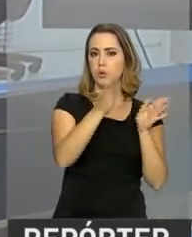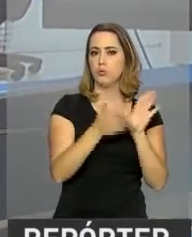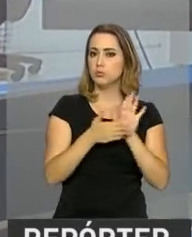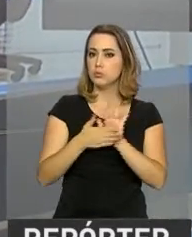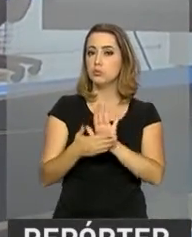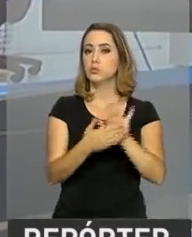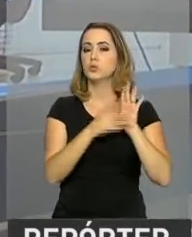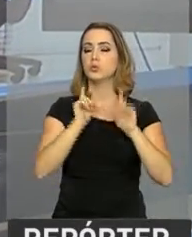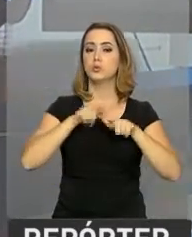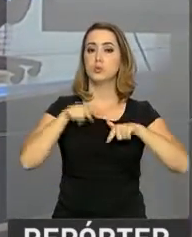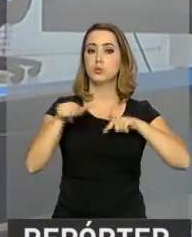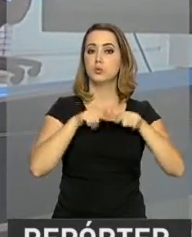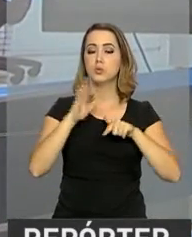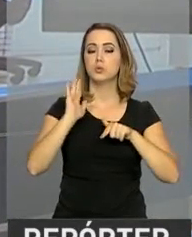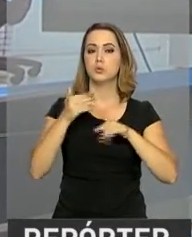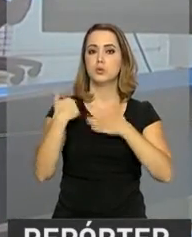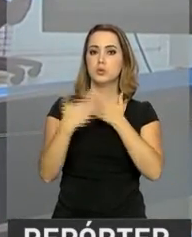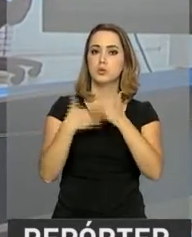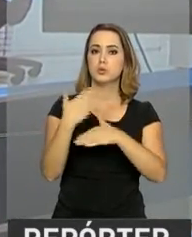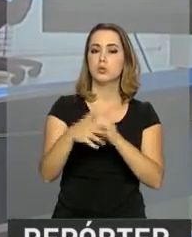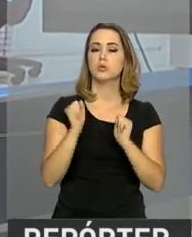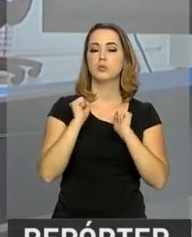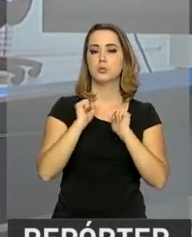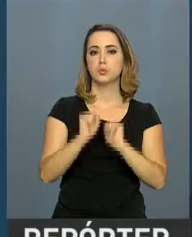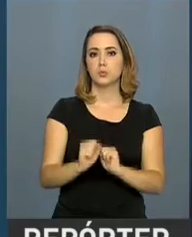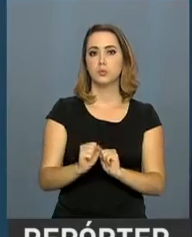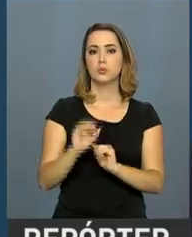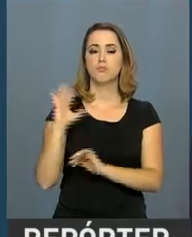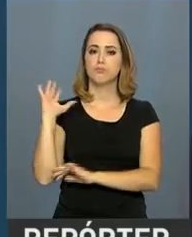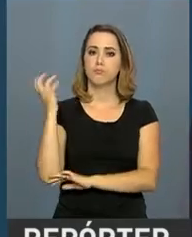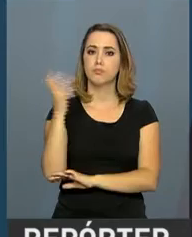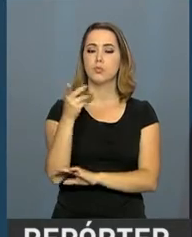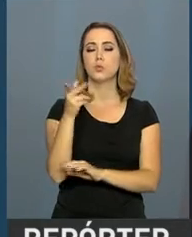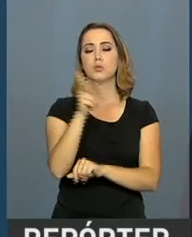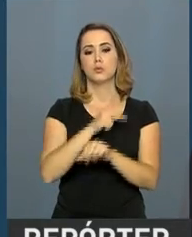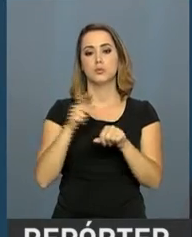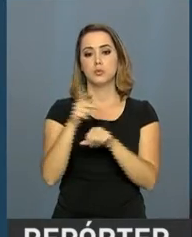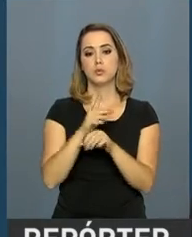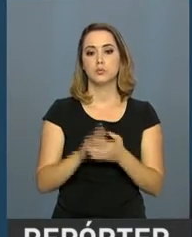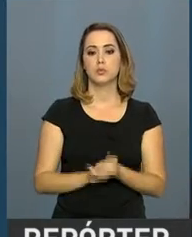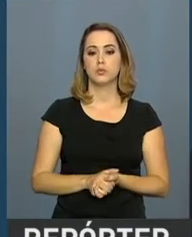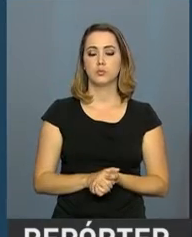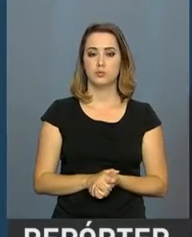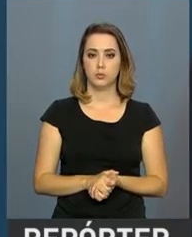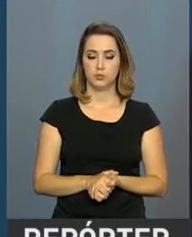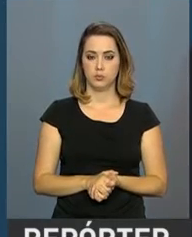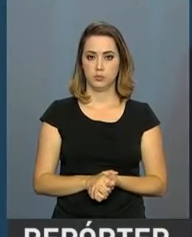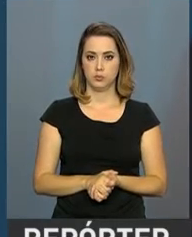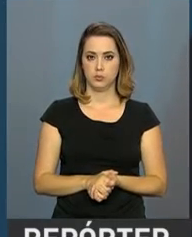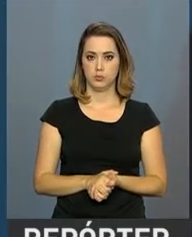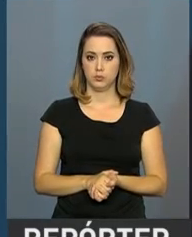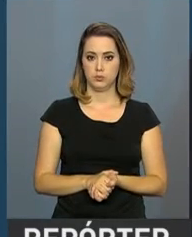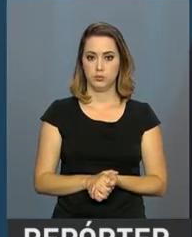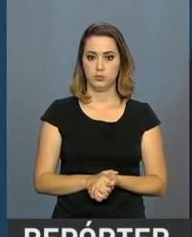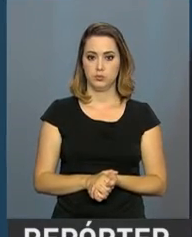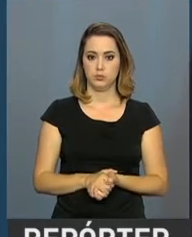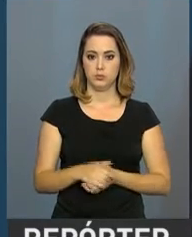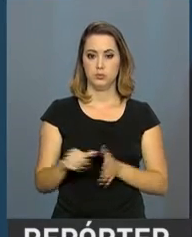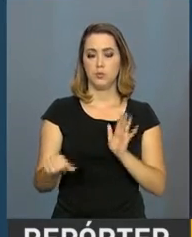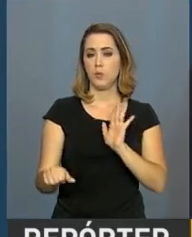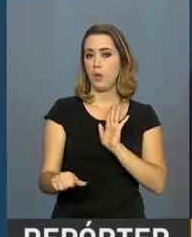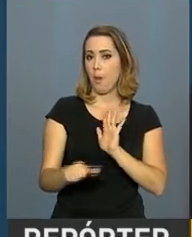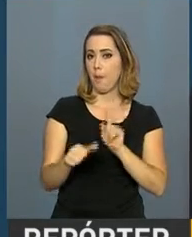feito para garantir a sustentabilidade do país em primeiro lugar é necessário otimizar a utilização de recursos